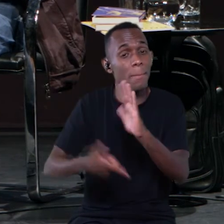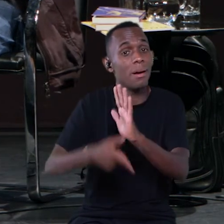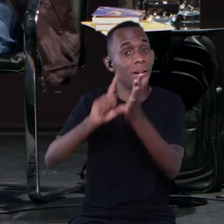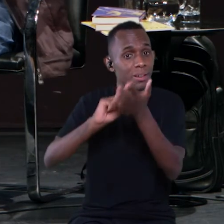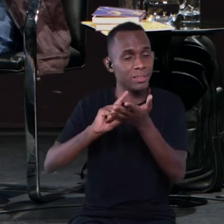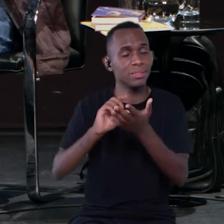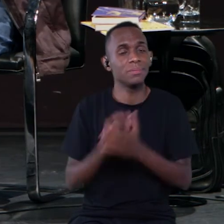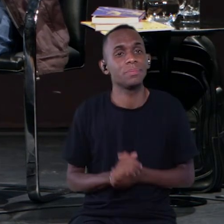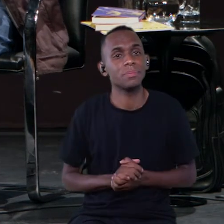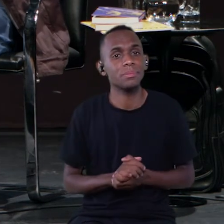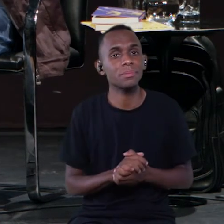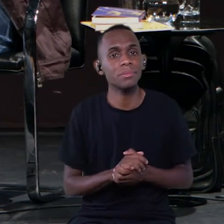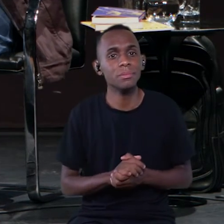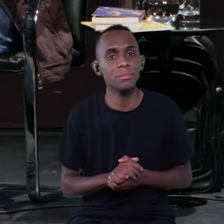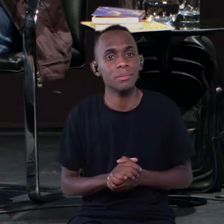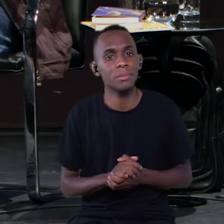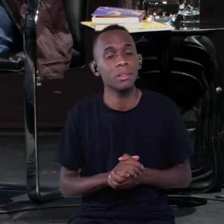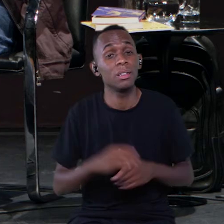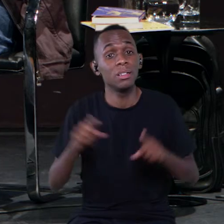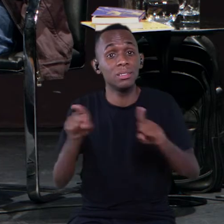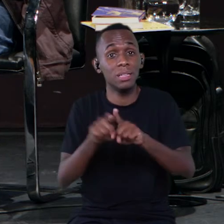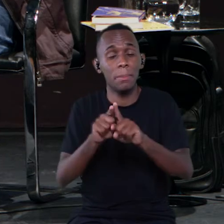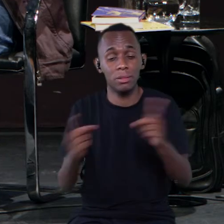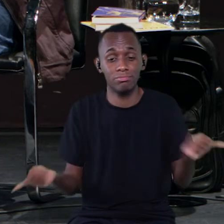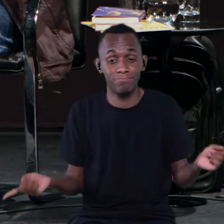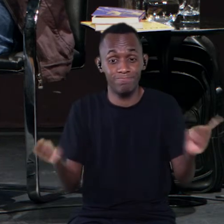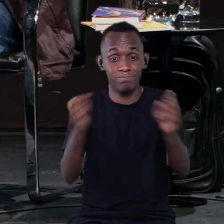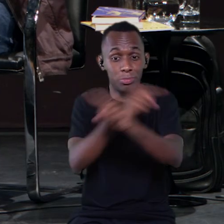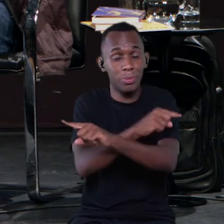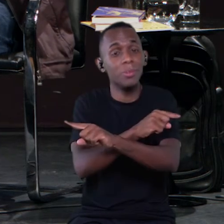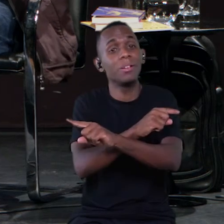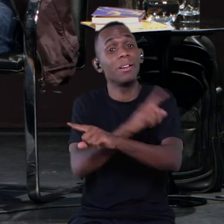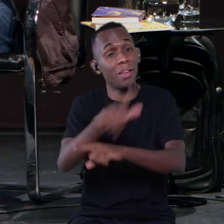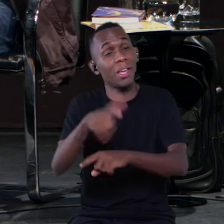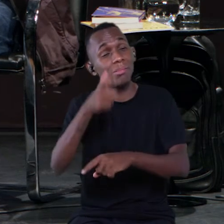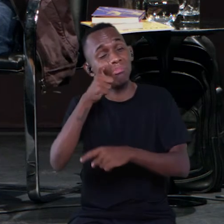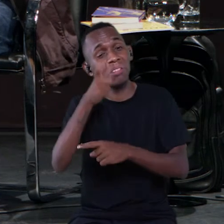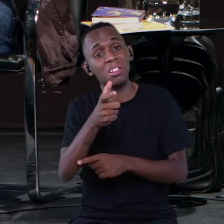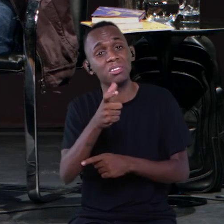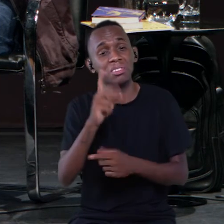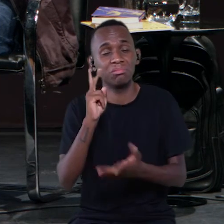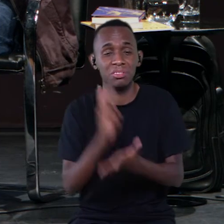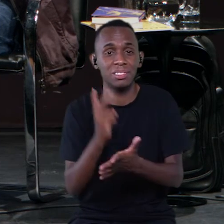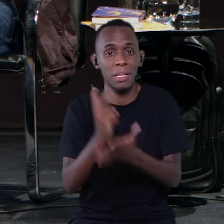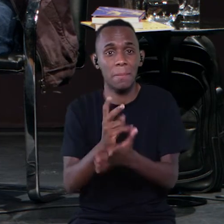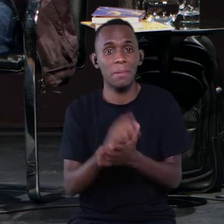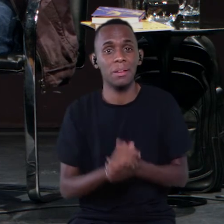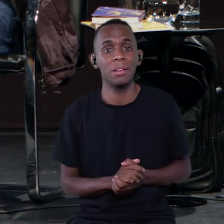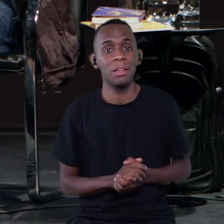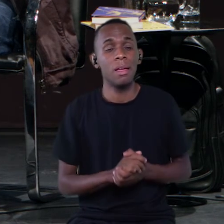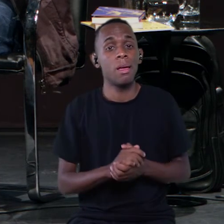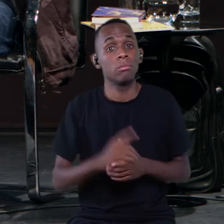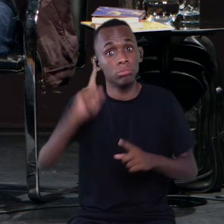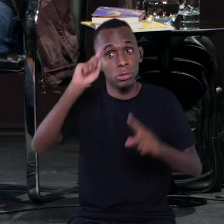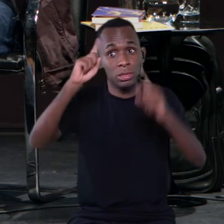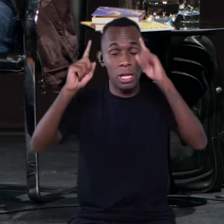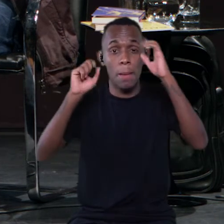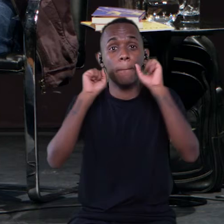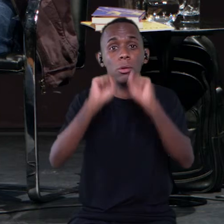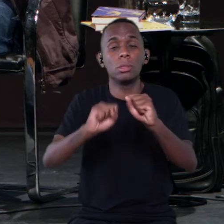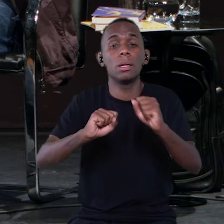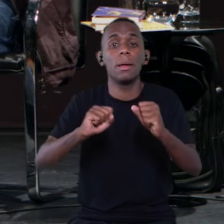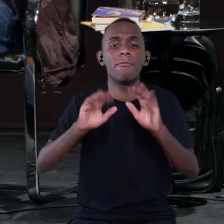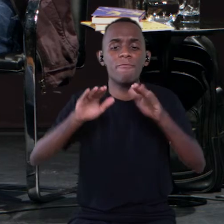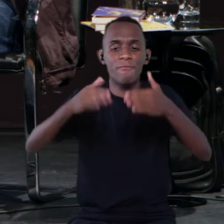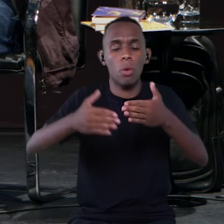da curadoria. Mas aí tem o contraponto, Afonso. O contraponto é sempre interessante, né? Essa ideia de você poder pensar numa